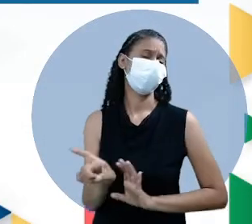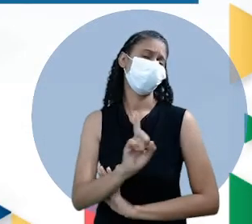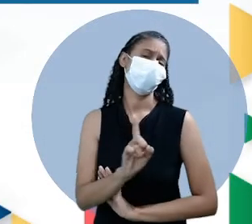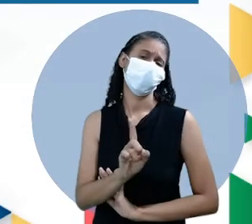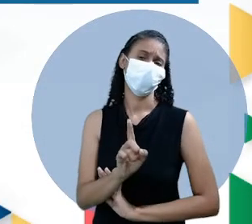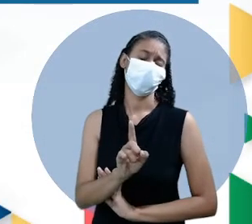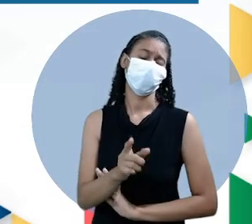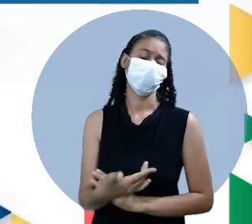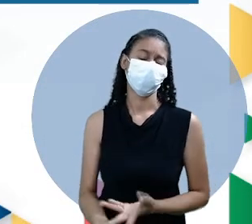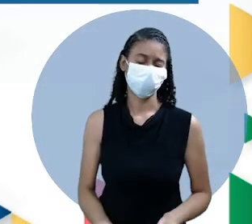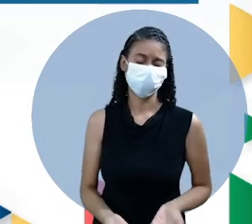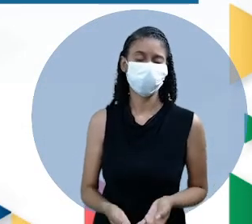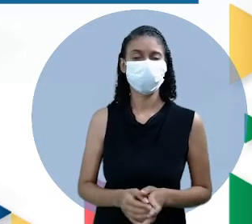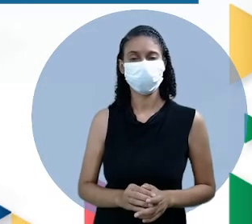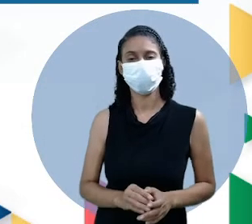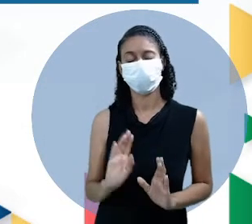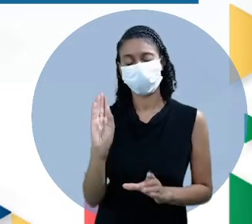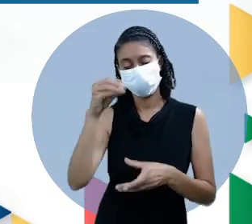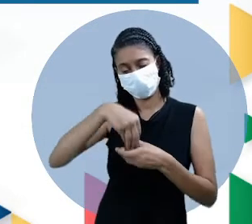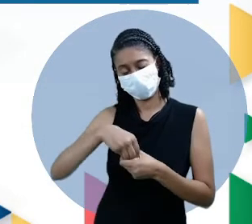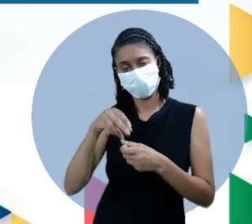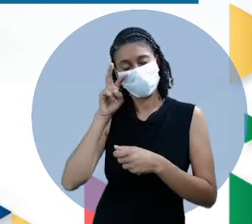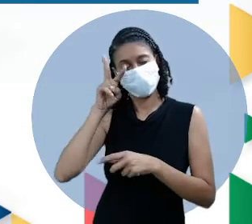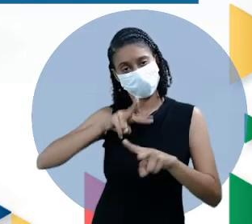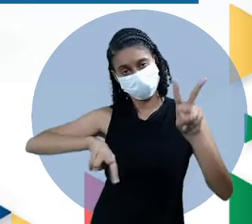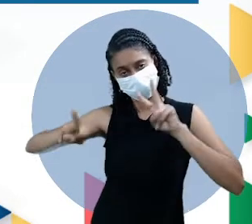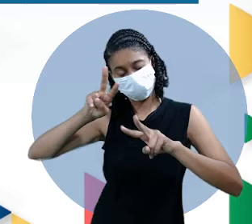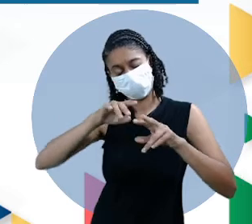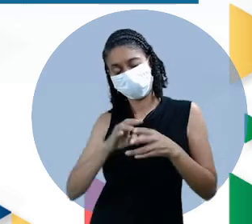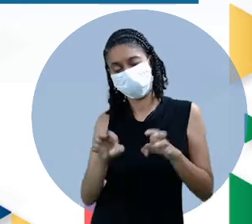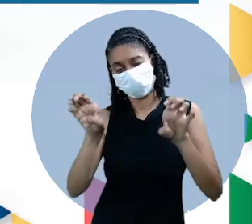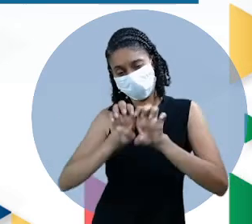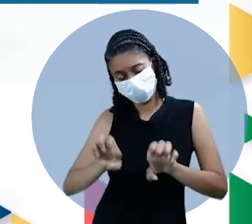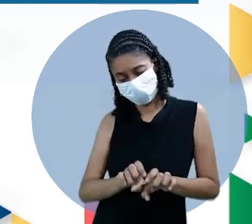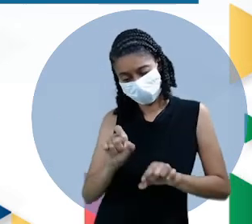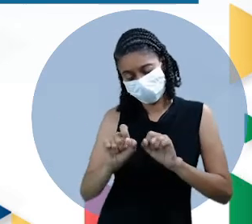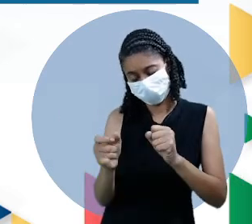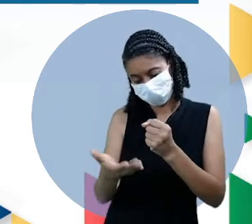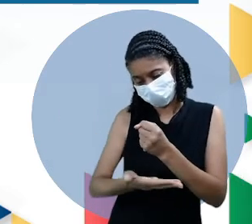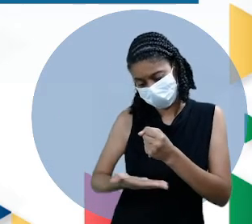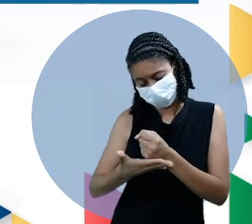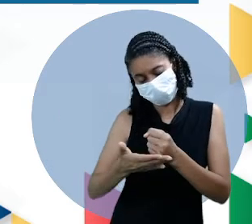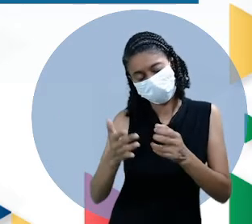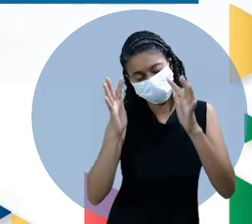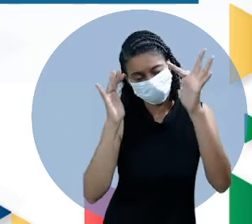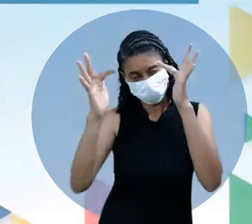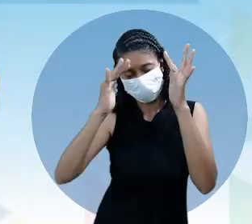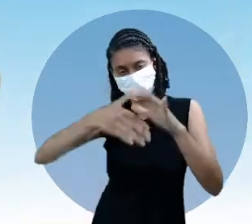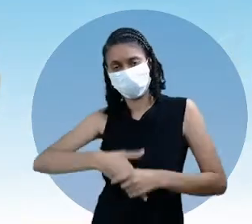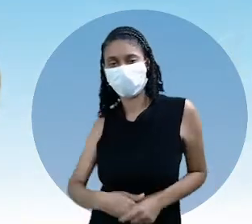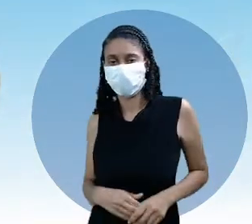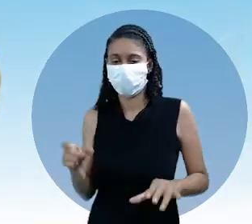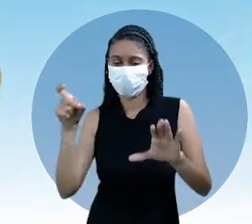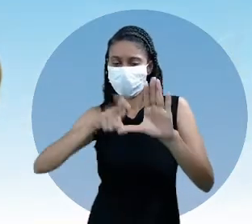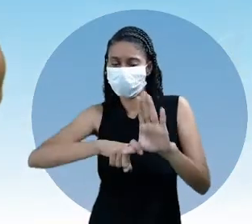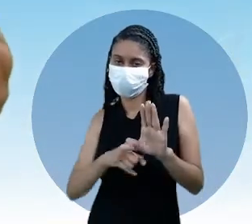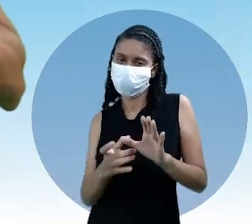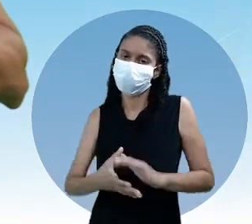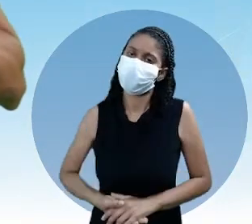que certamente, né, dentro da visão do estruturalismo, que vai ser a base da teoria, né, da